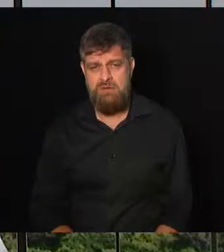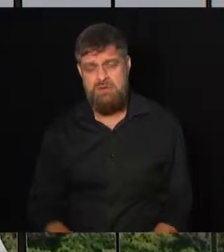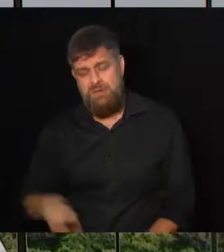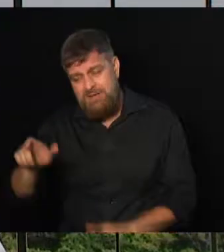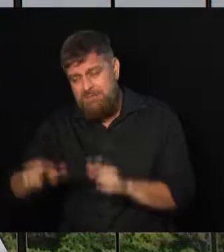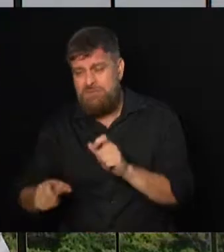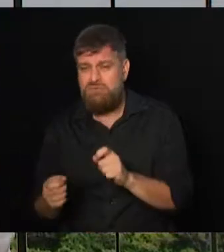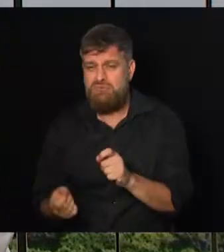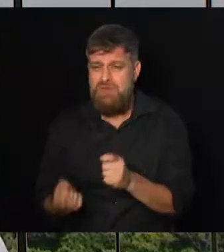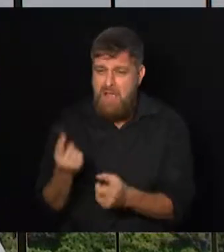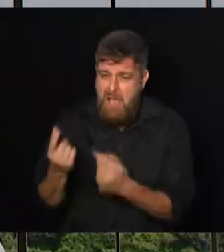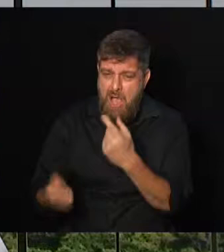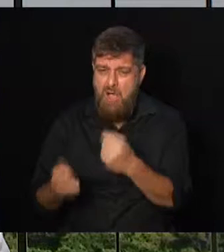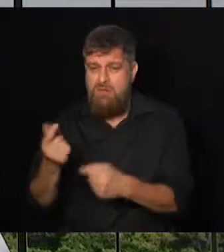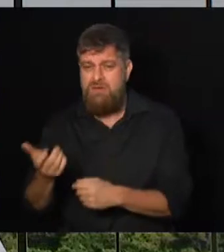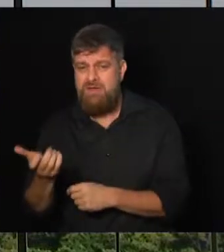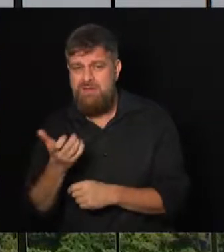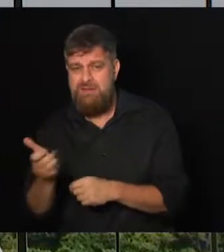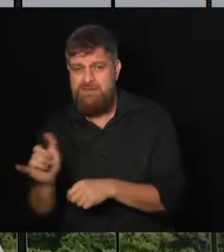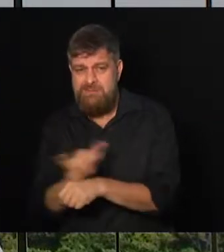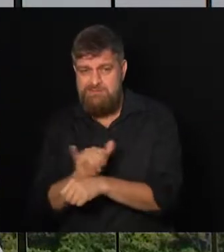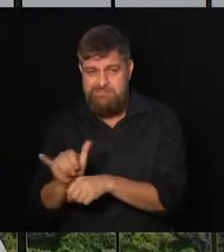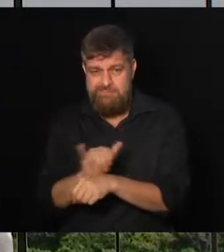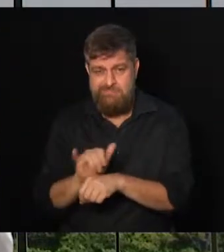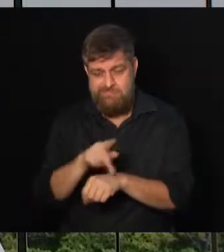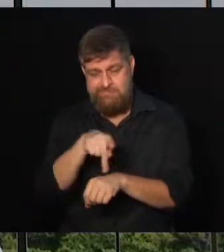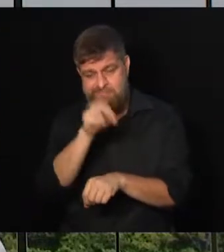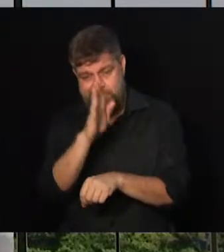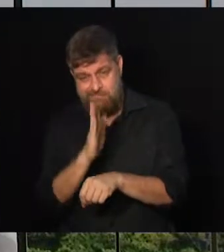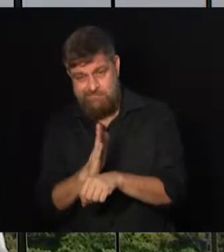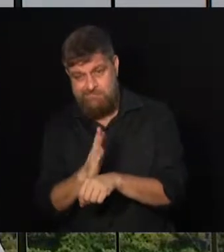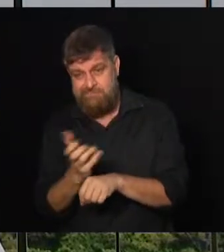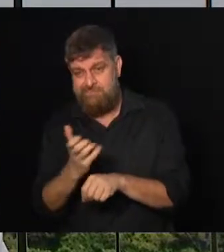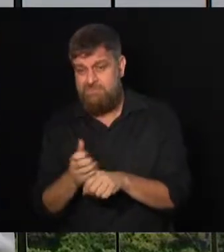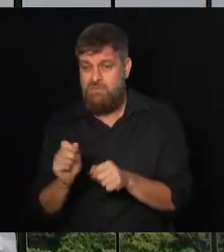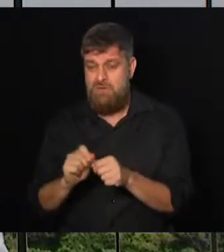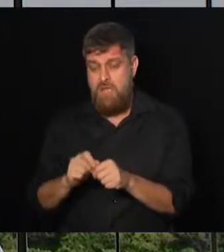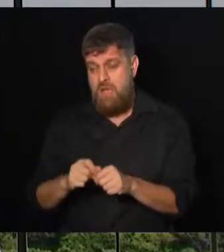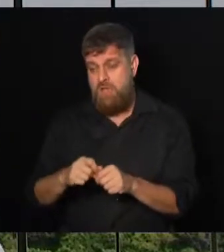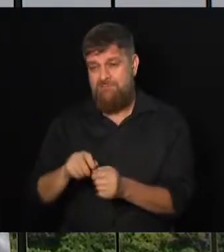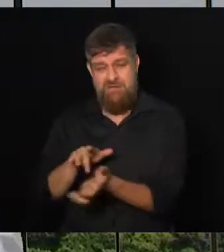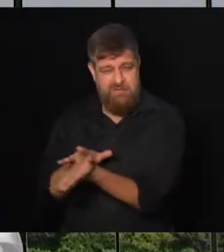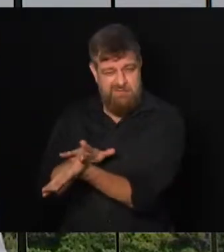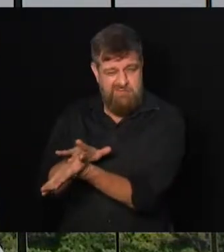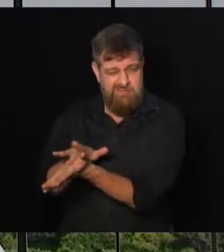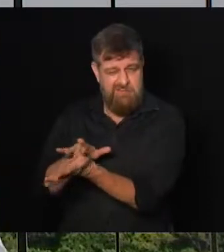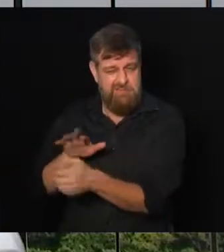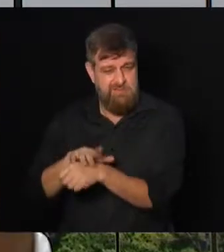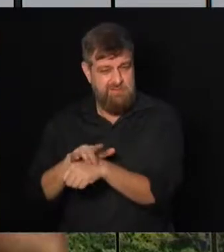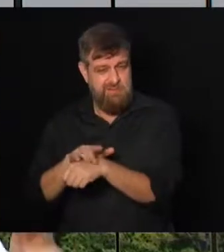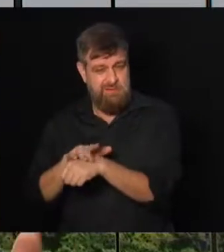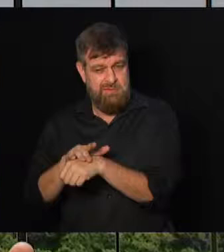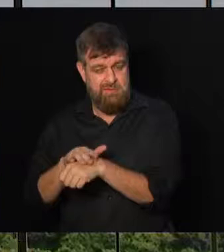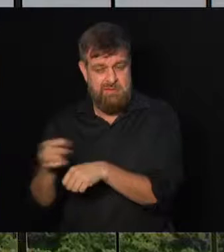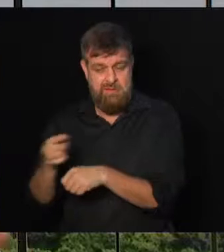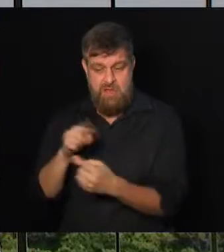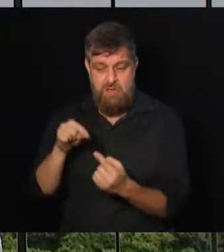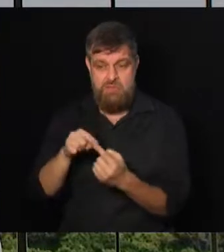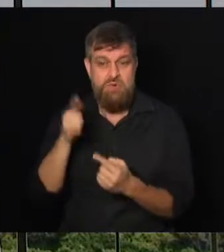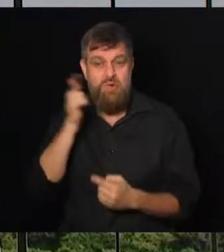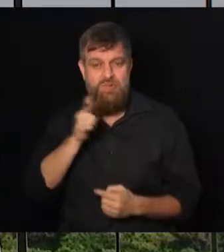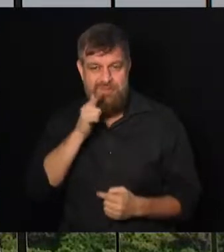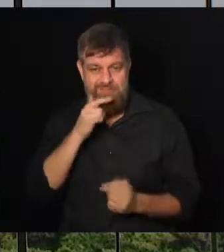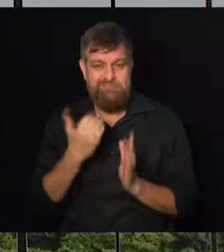alguns que tentam fazer ali do Gerson no Brasil, tentam simular alguma coisa, algumas certas doenças para poder tentar isso. Mas no